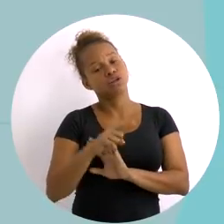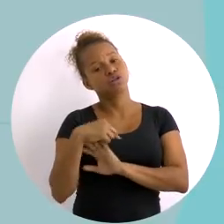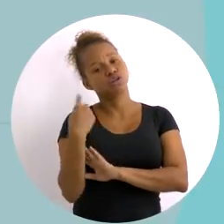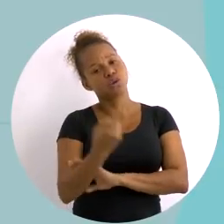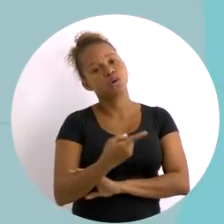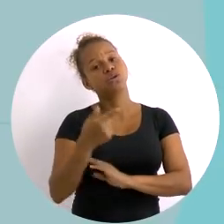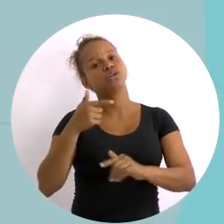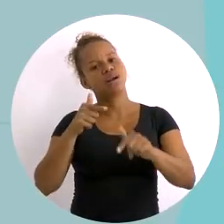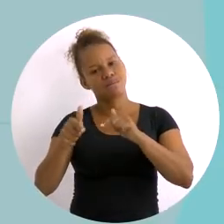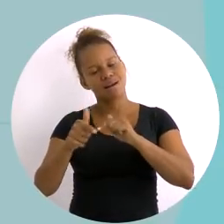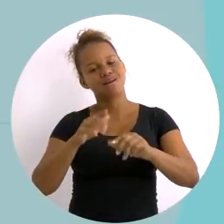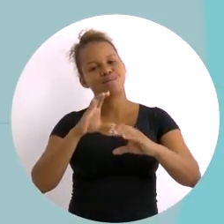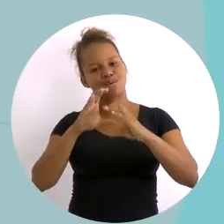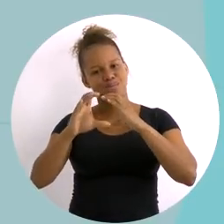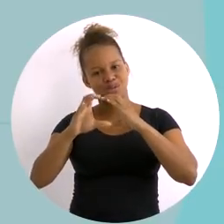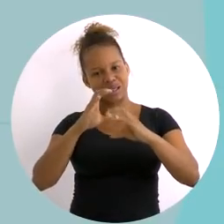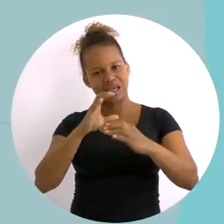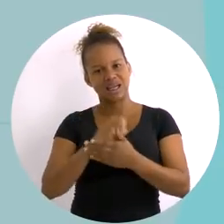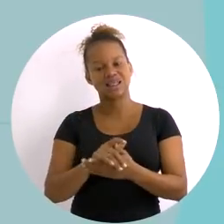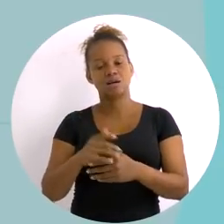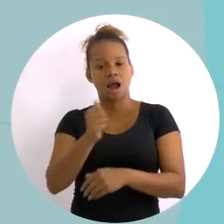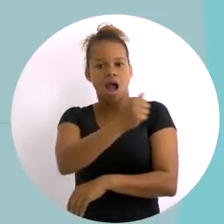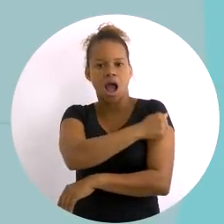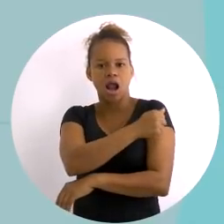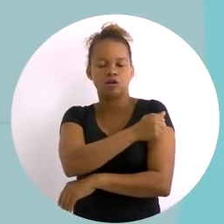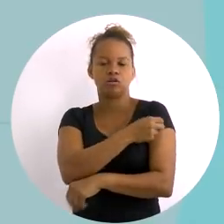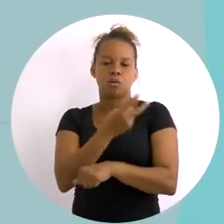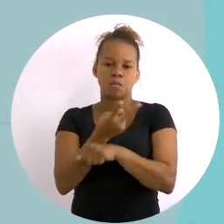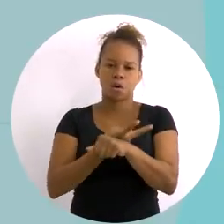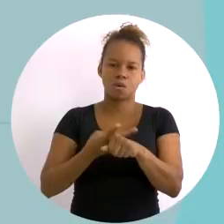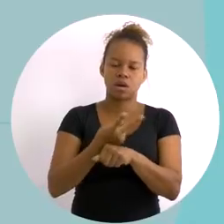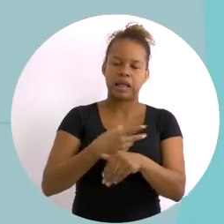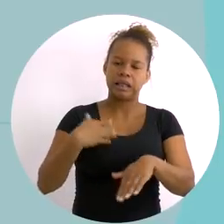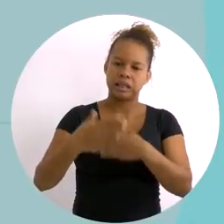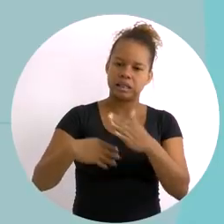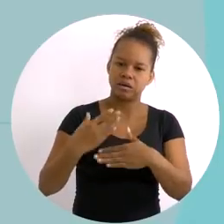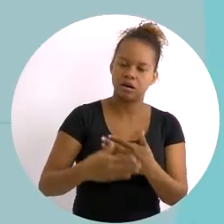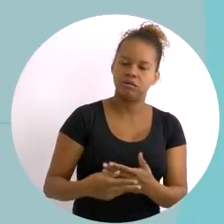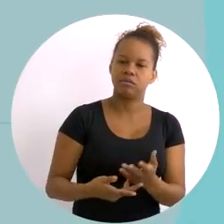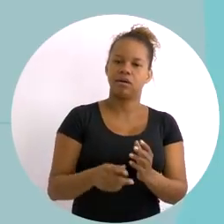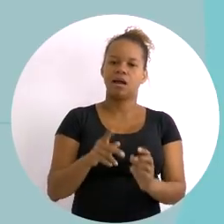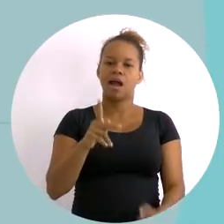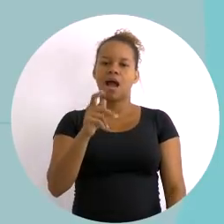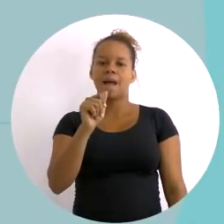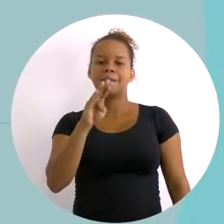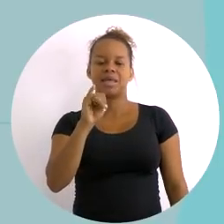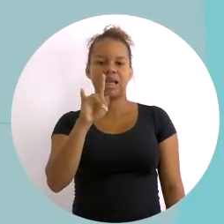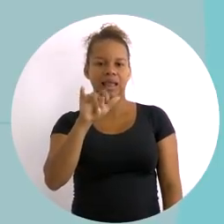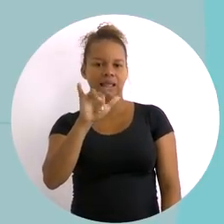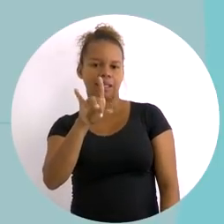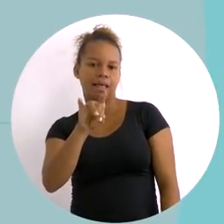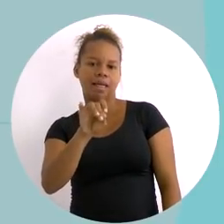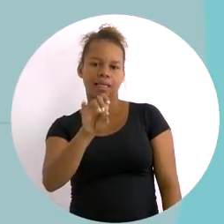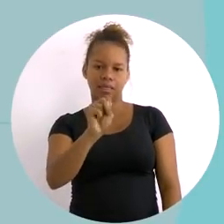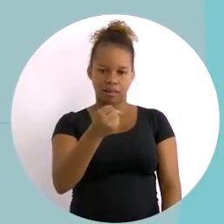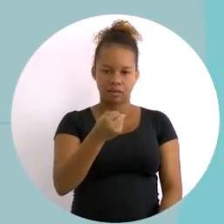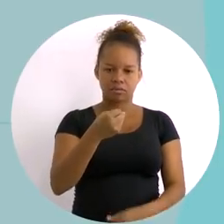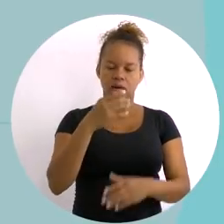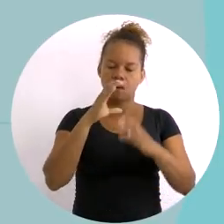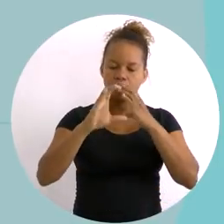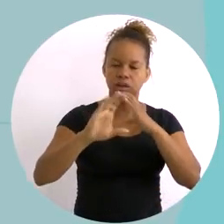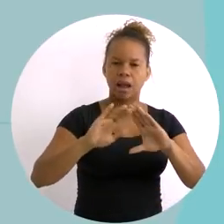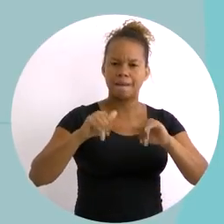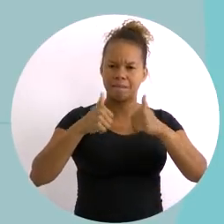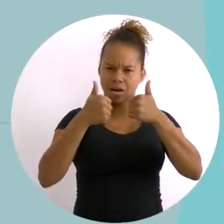nós que trabalhamos com comunicação, alunos que estão procurando desenvolver essa habilidade para se comunicar cada vez